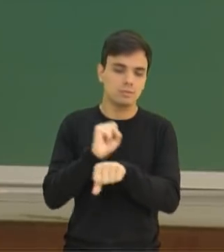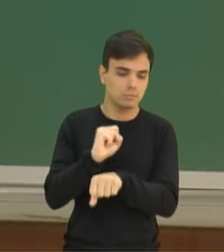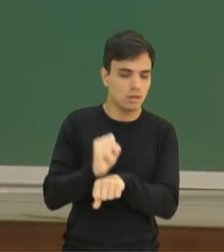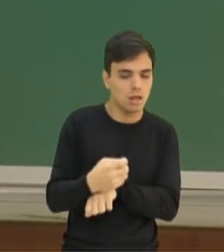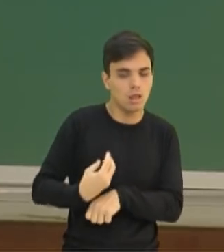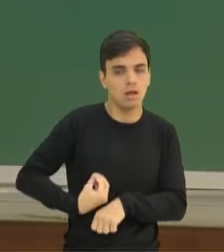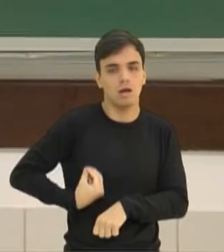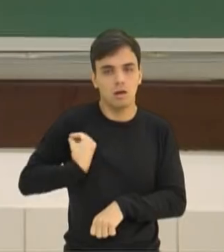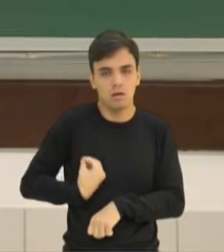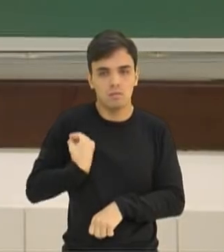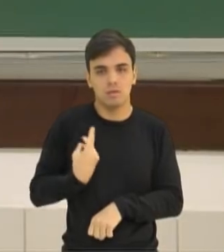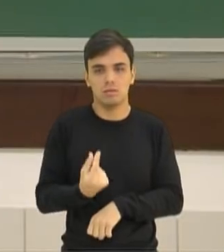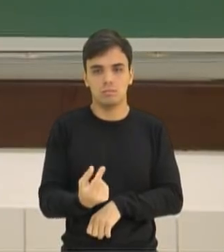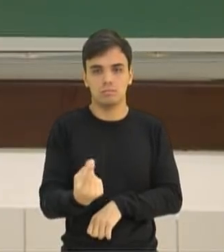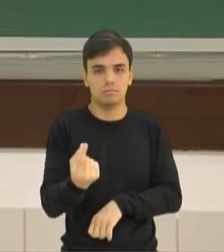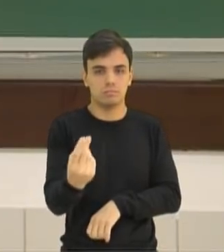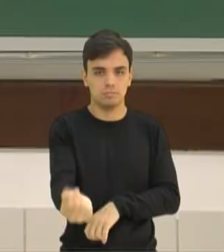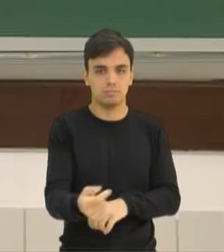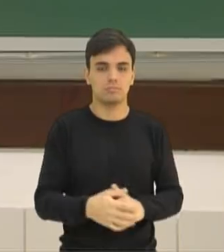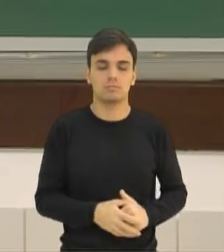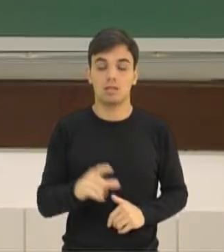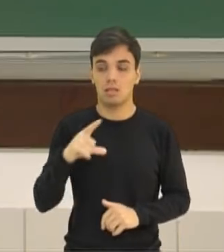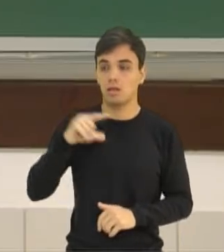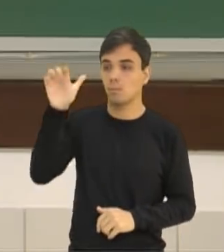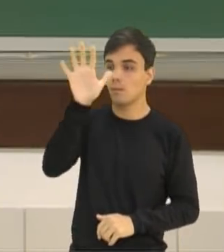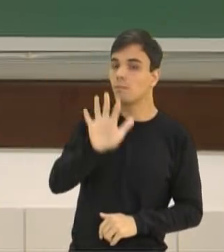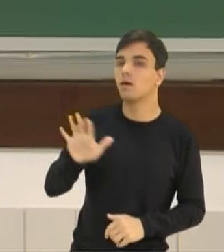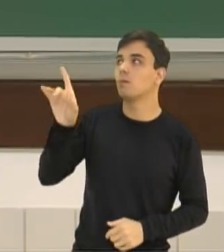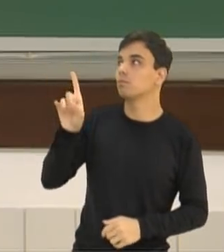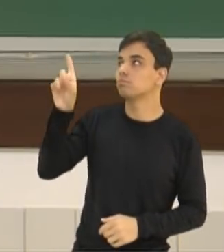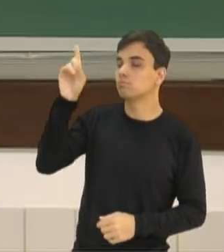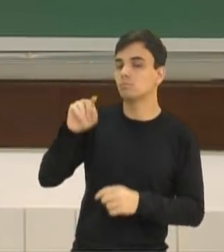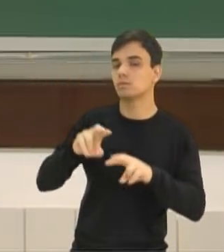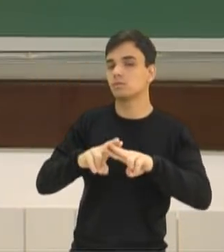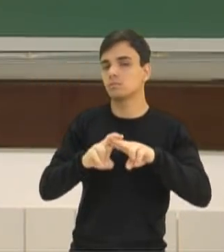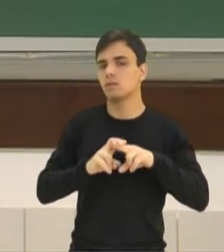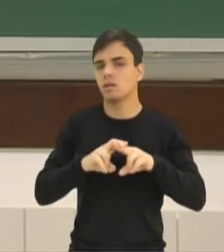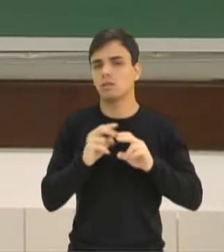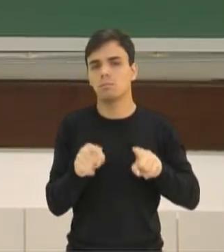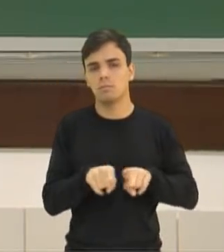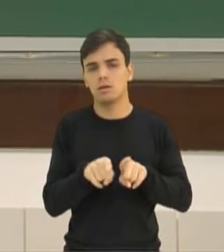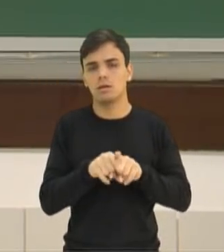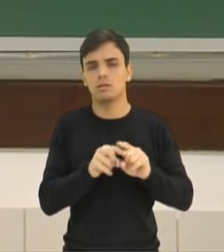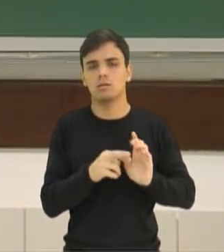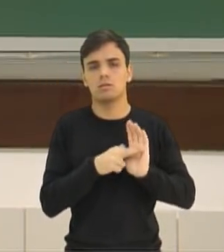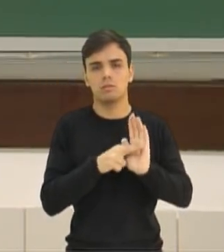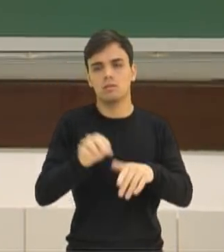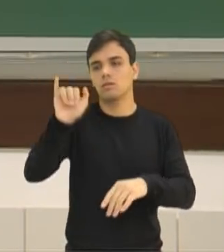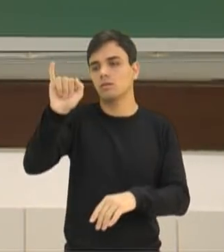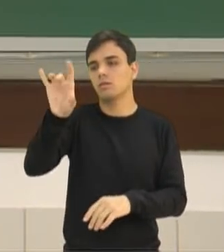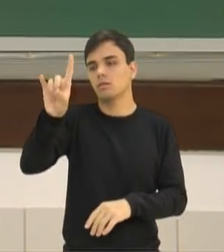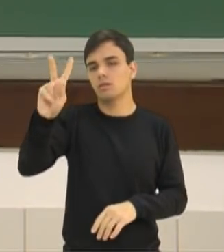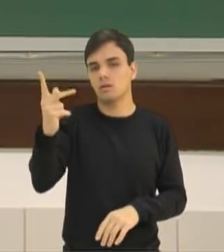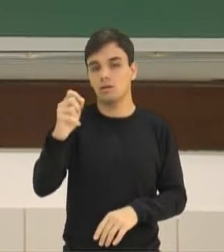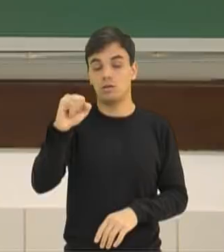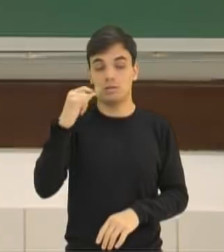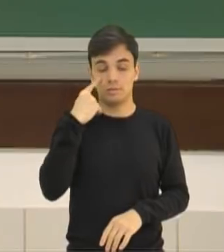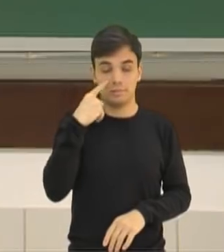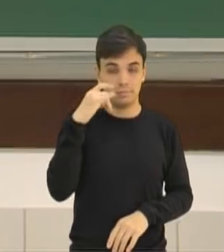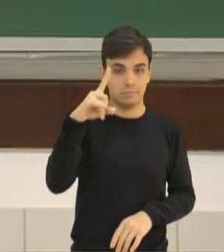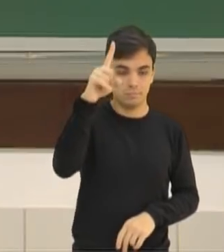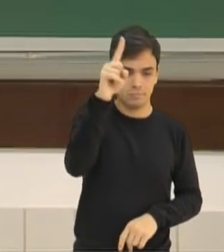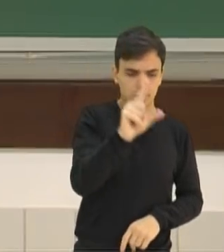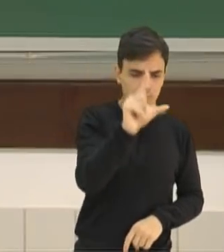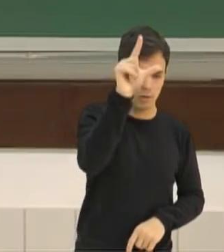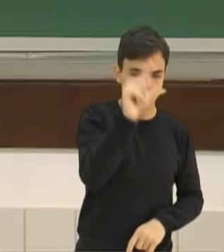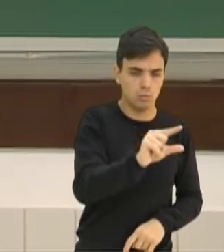para vocês, para a gente entender o quanto isso reflete também no IDH. Se eu tenho um IDH mais baixo, significa que a população